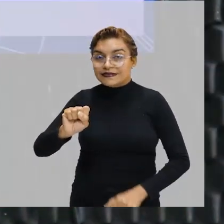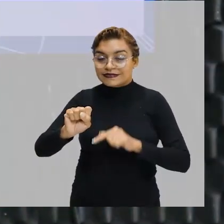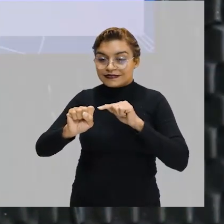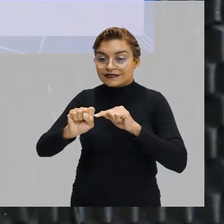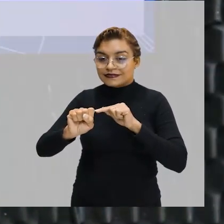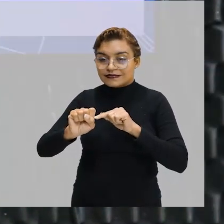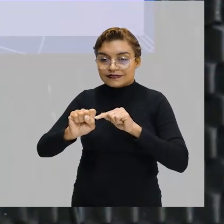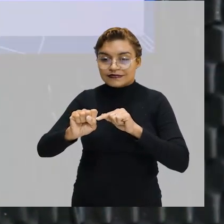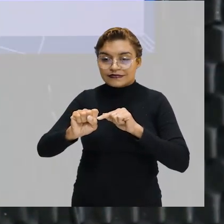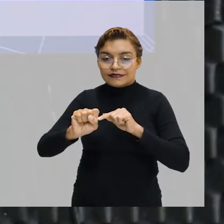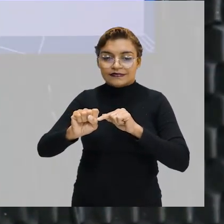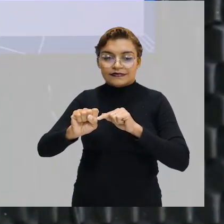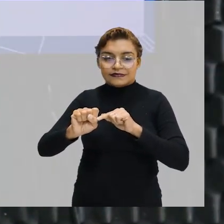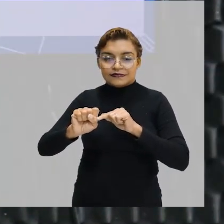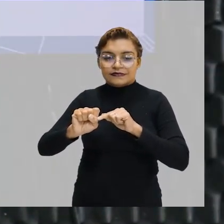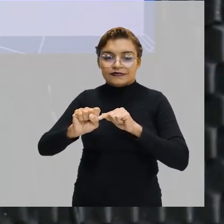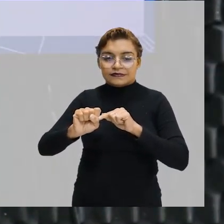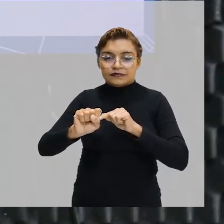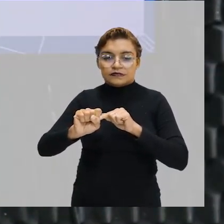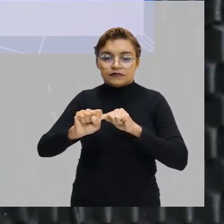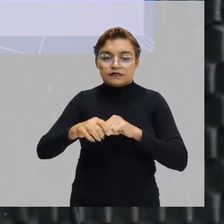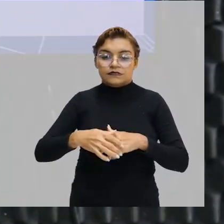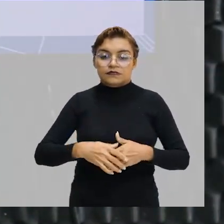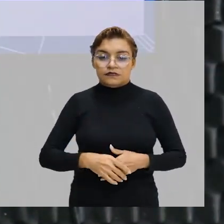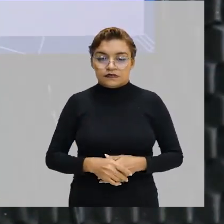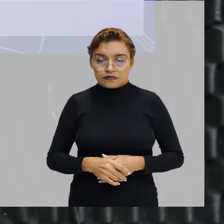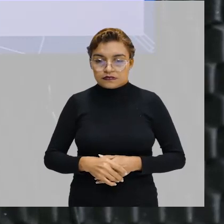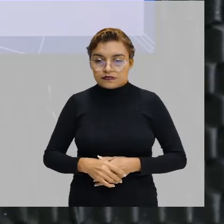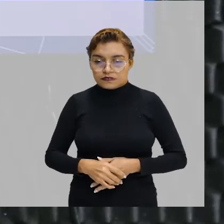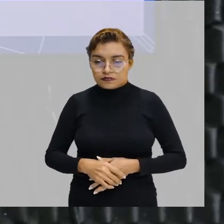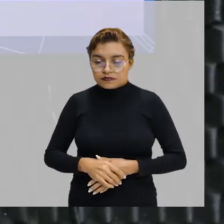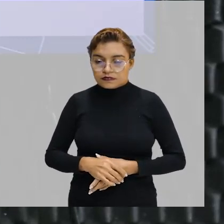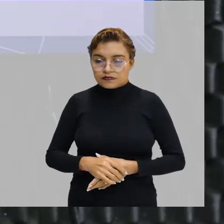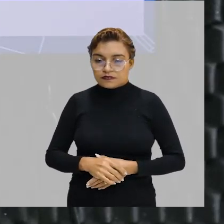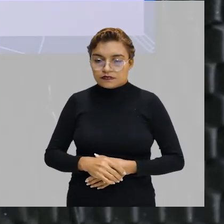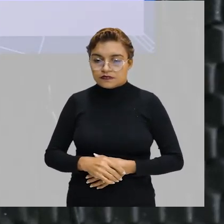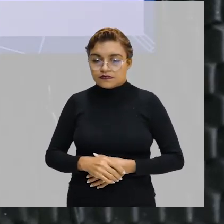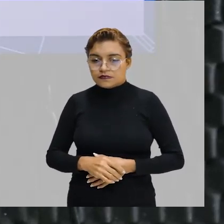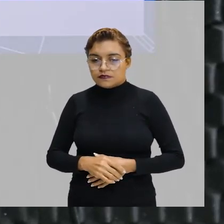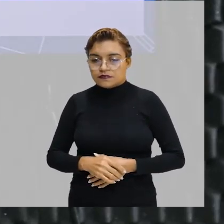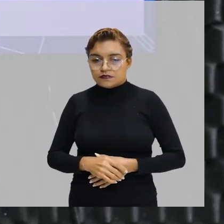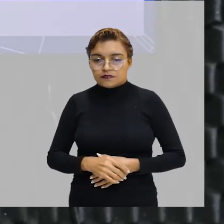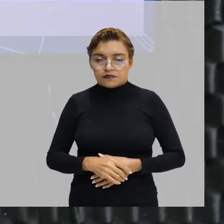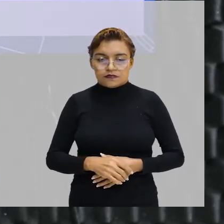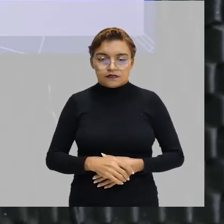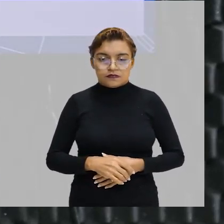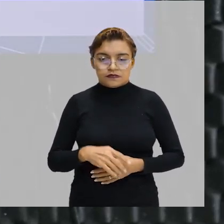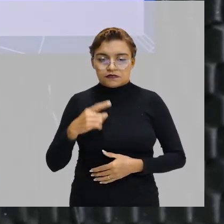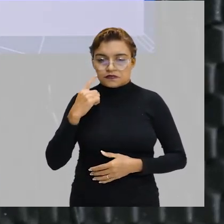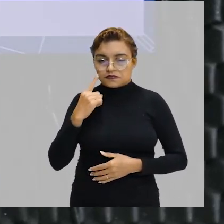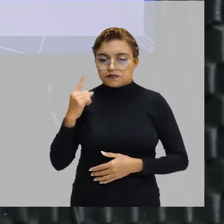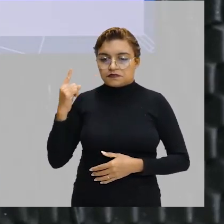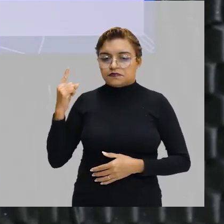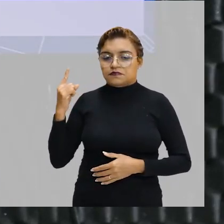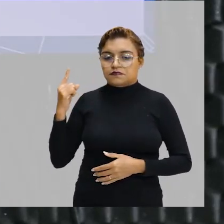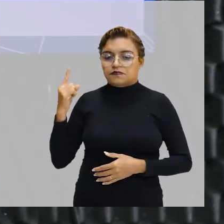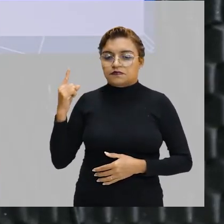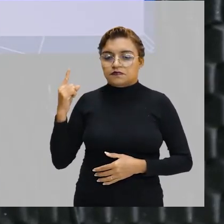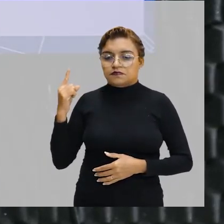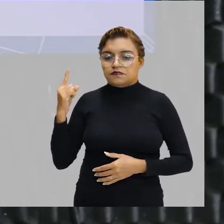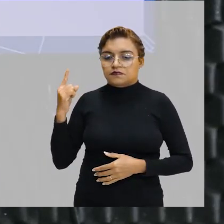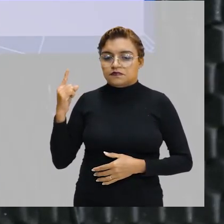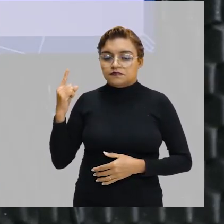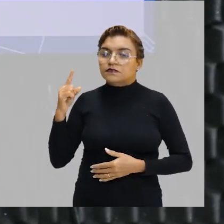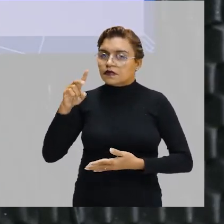de encarar um dado da realidade contemporânea. As residências não abrigam mais 3 gerações sob o mesmo teto e